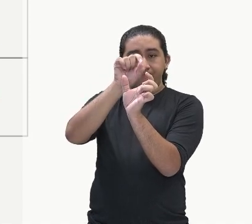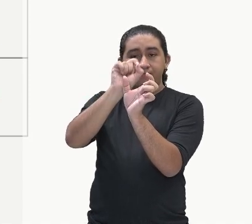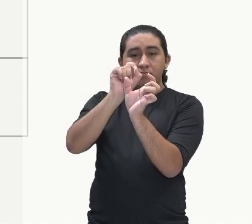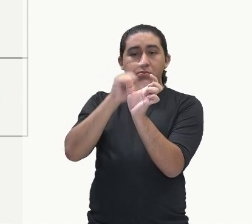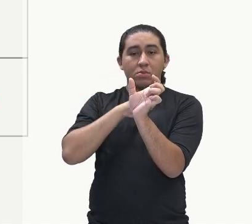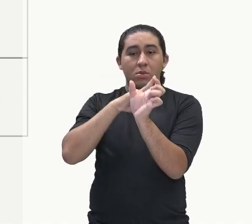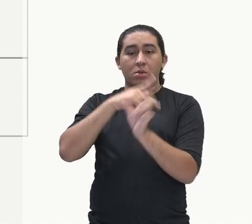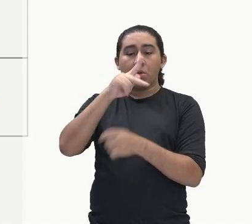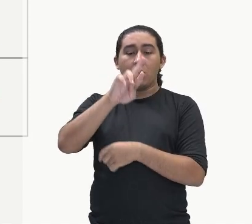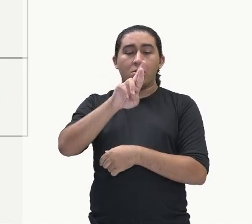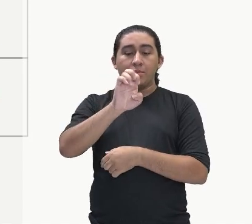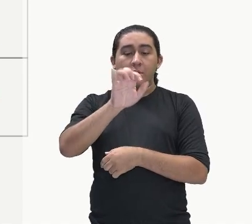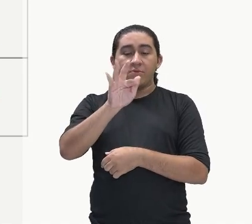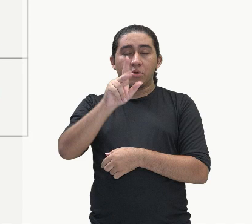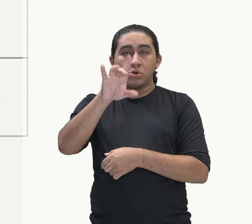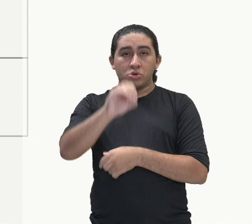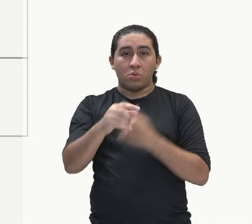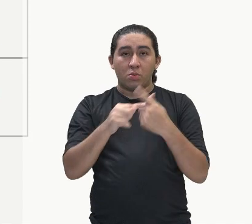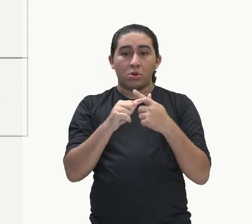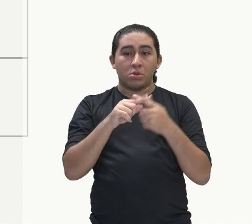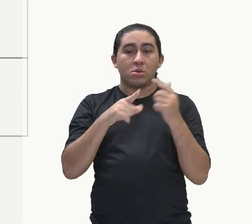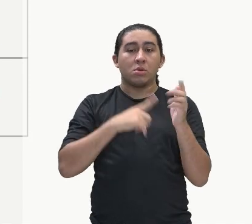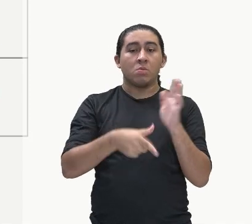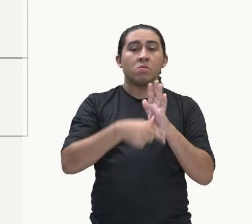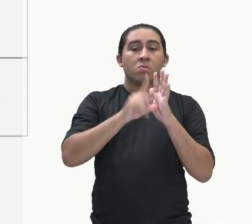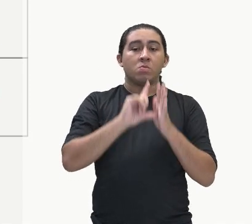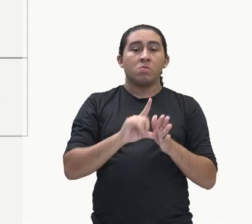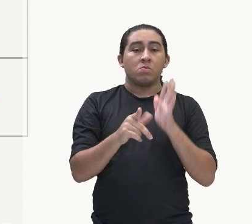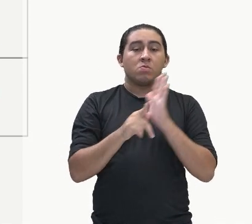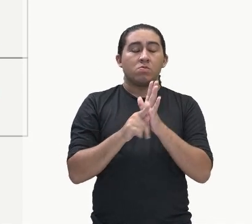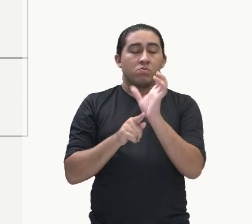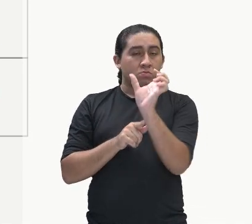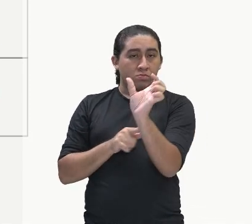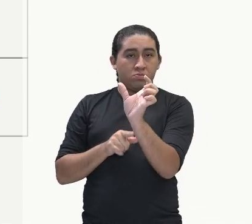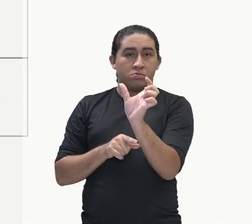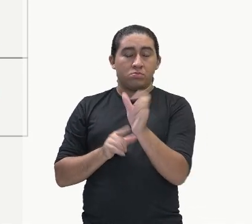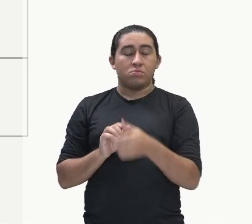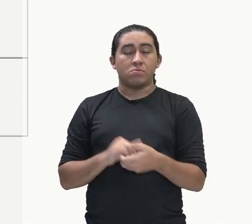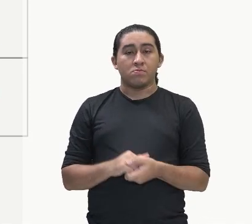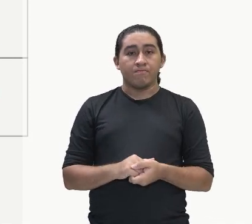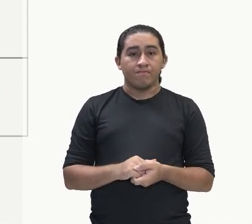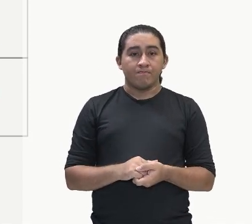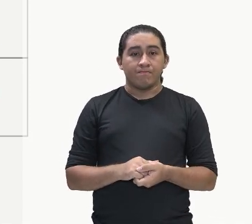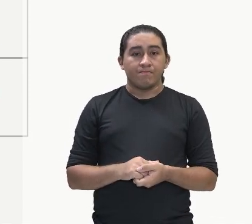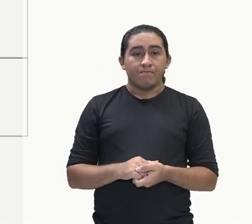vem antes do radical,